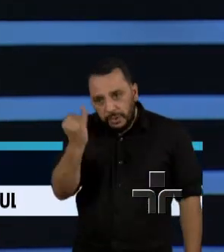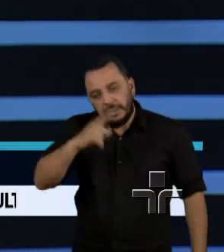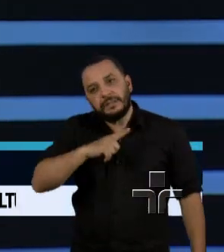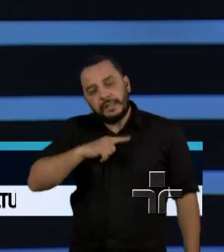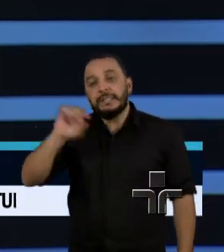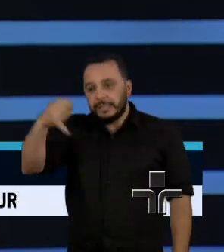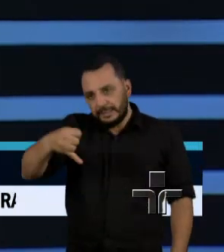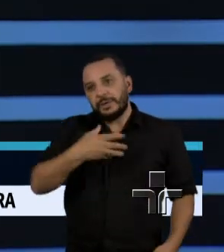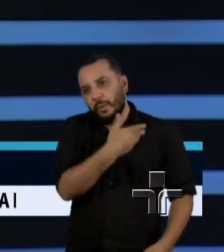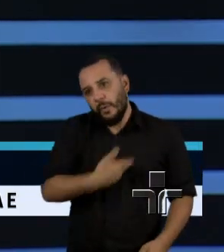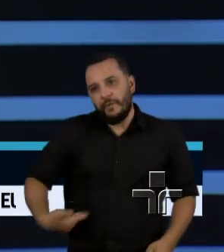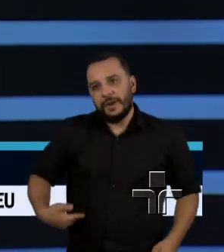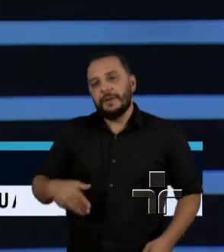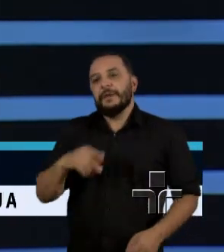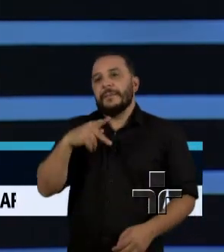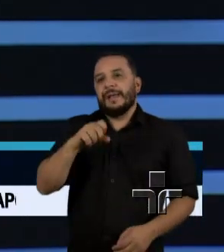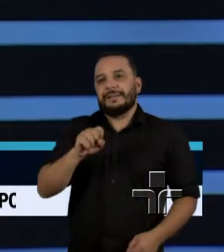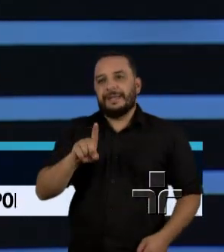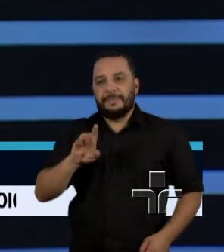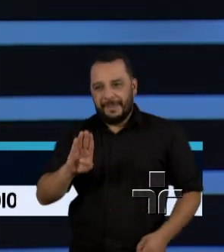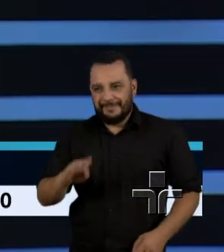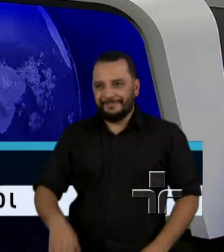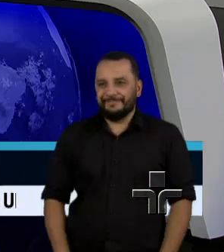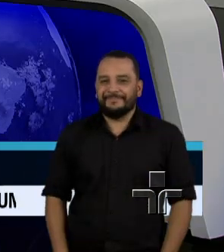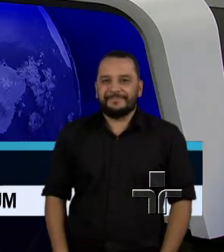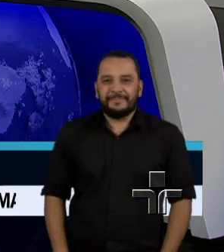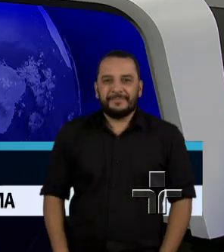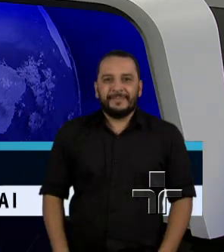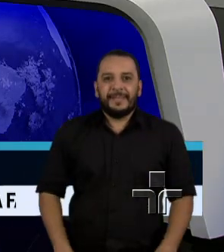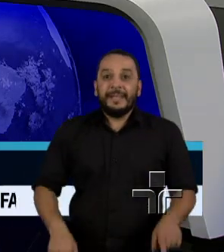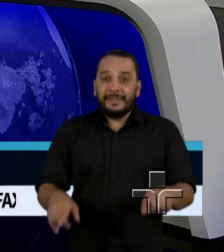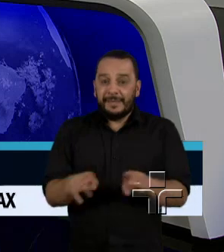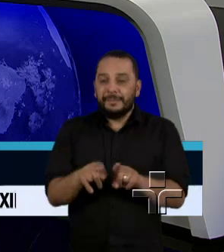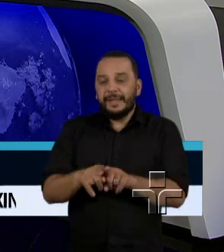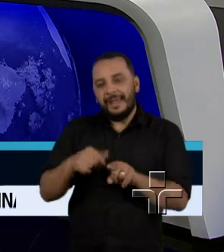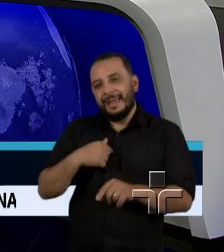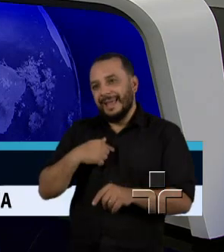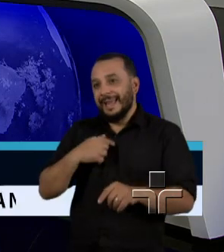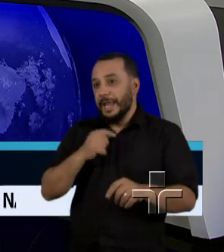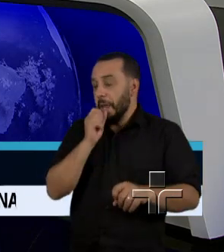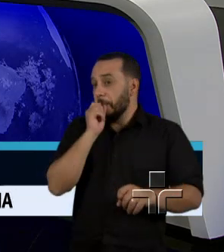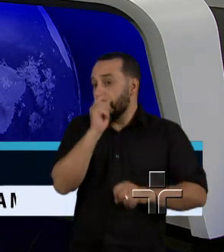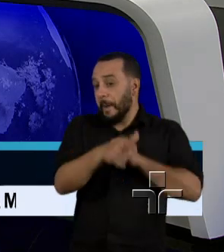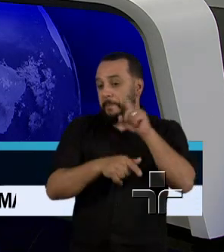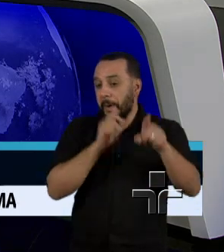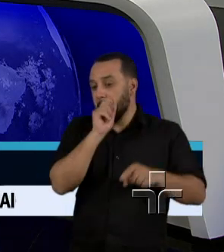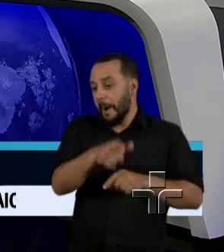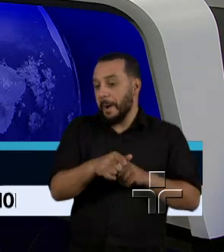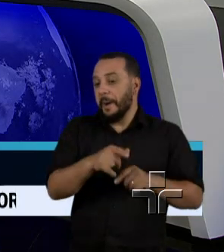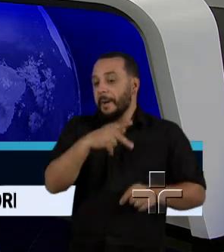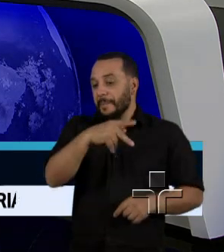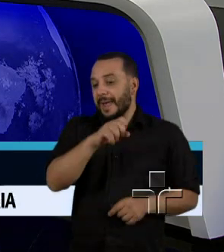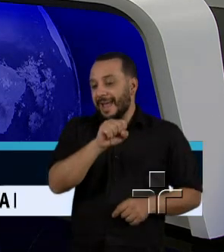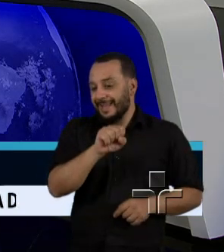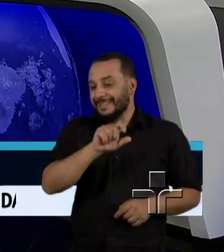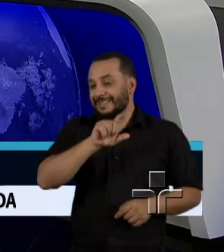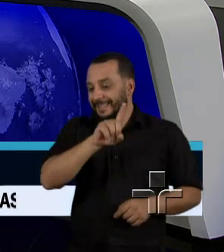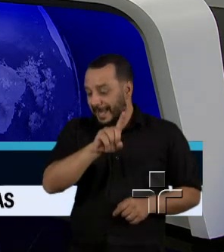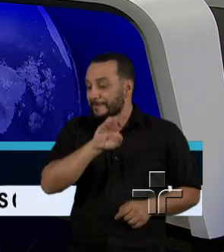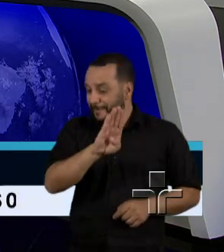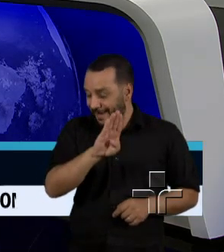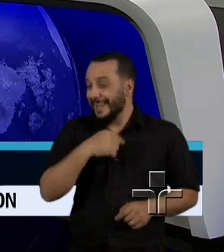para os governos do PSDB. E ele, lembrando, né, que ele criticou muito o PSDB durante as eleições, né? Não sei se faz parte do